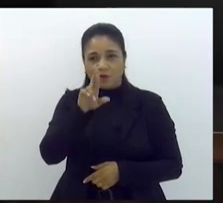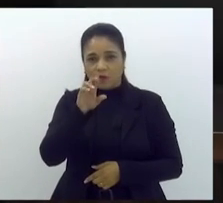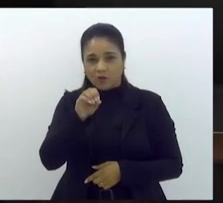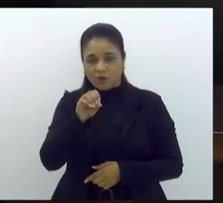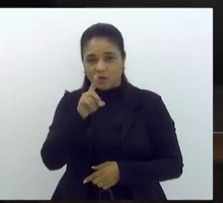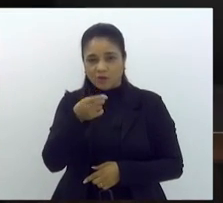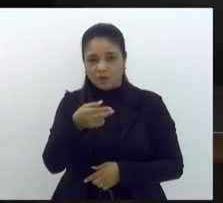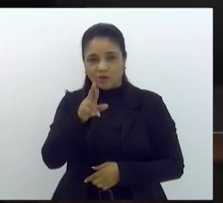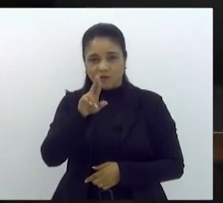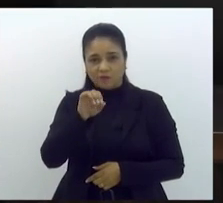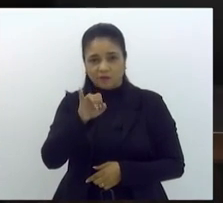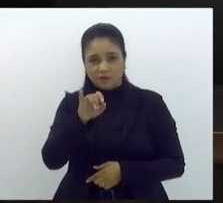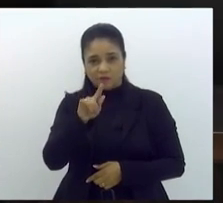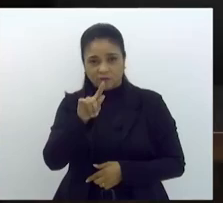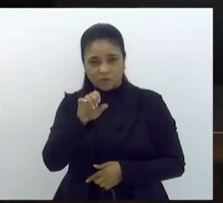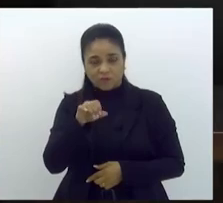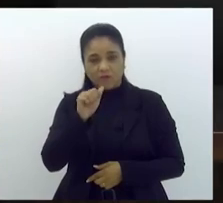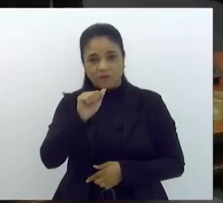Amorim